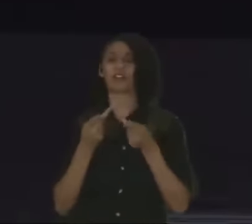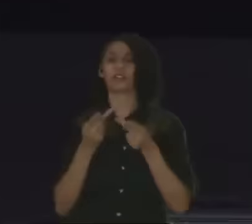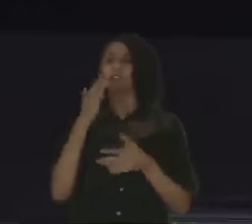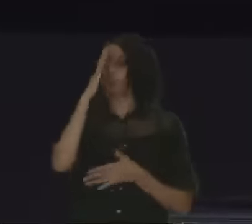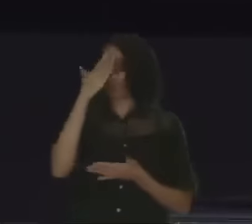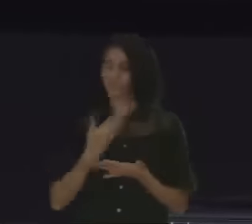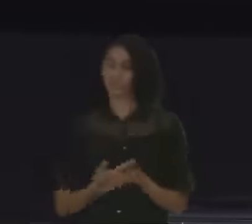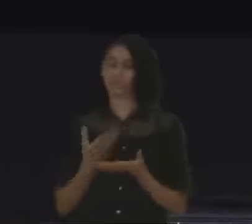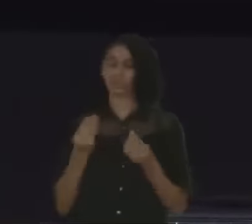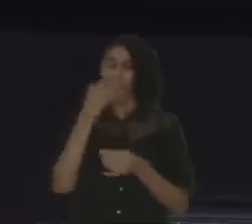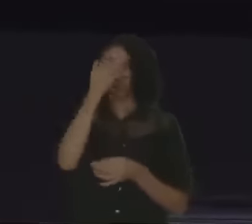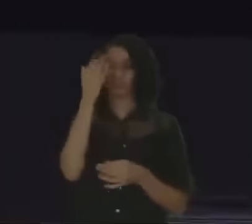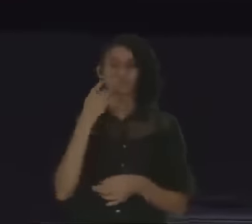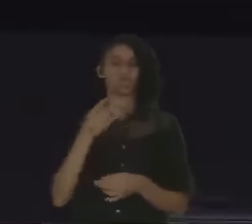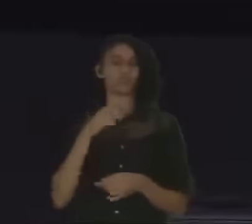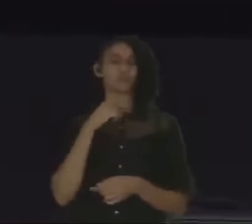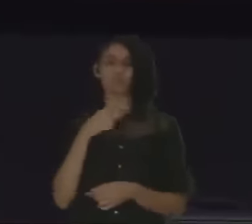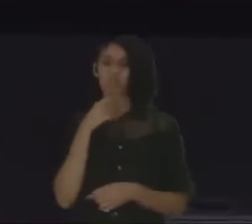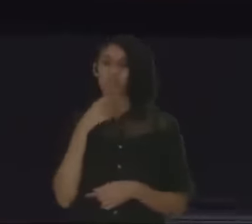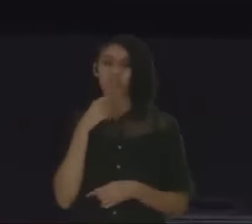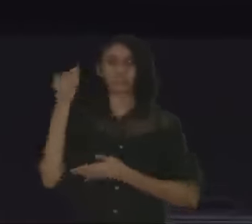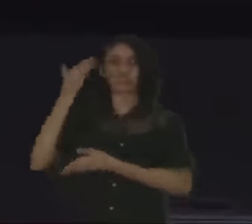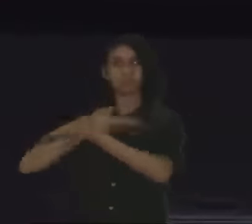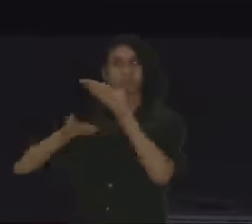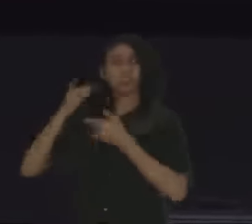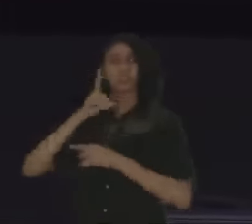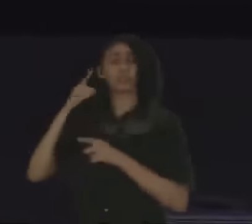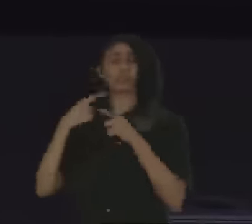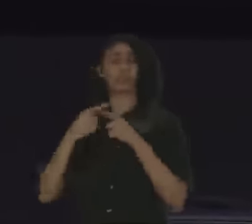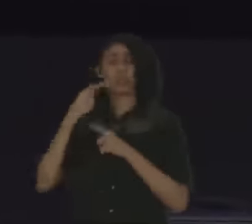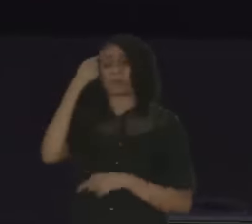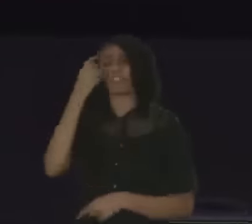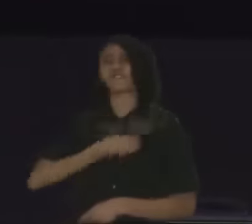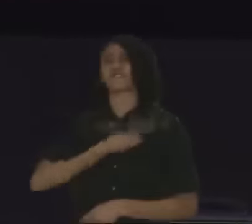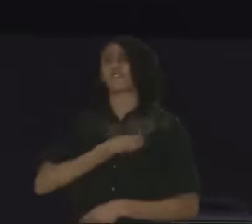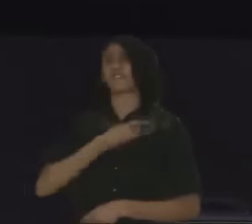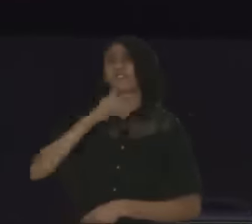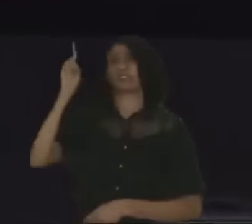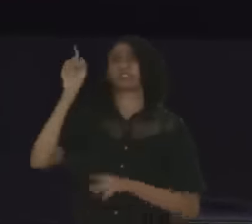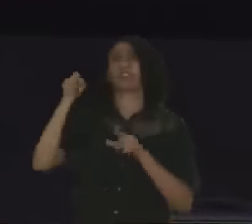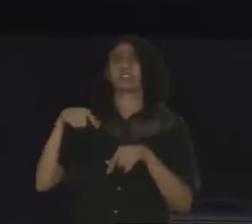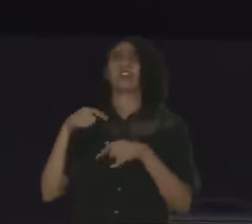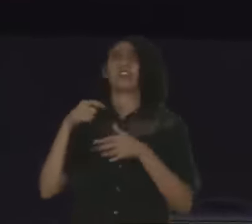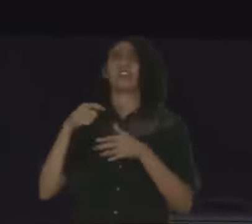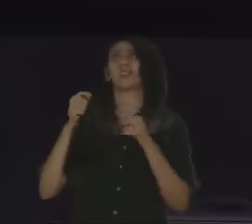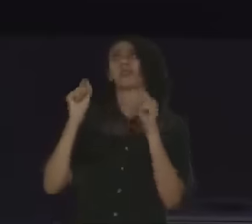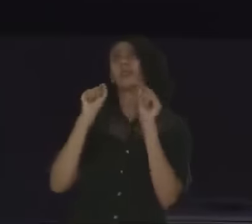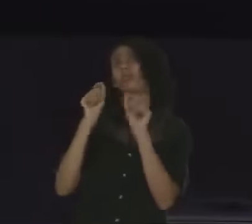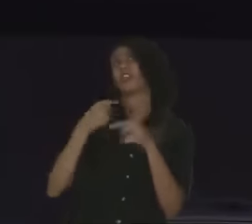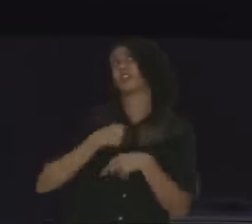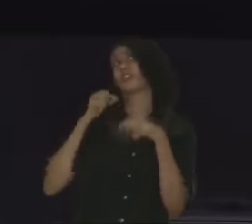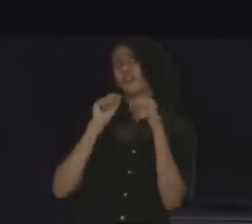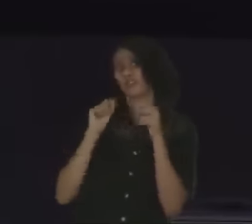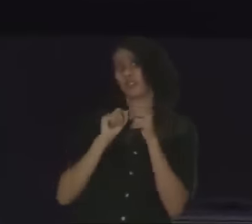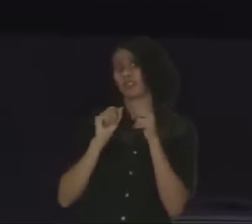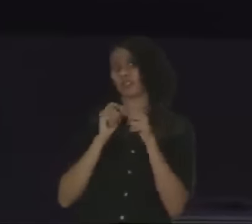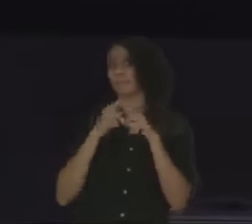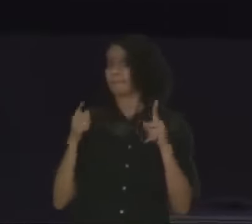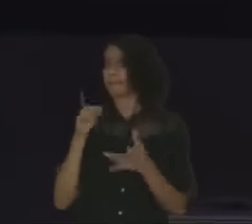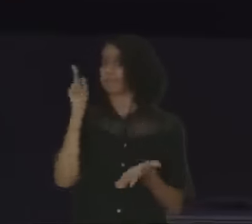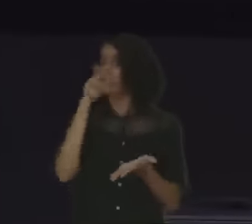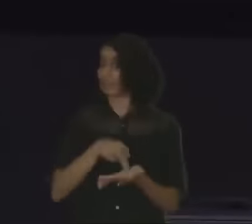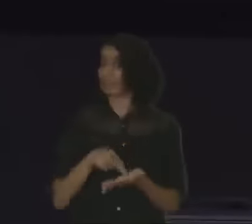não conseguem ter um relacionamento com Deus por causa disso elas acham que vida com Deus é sobre desempenho é sobre o que eu faço e